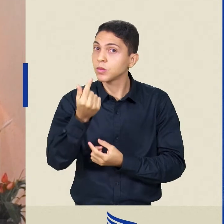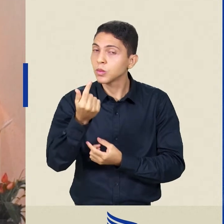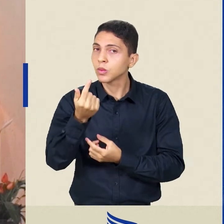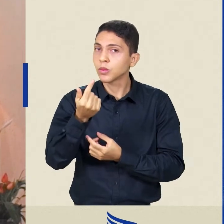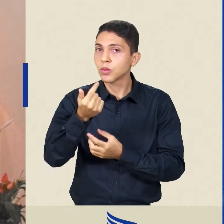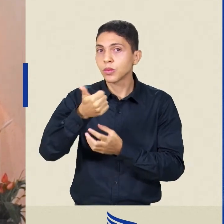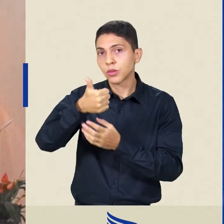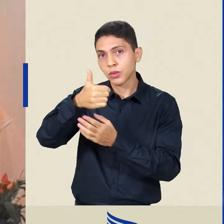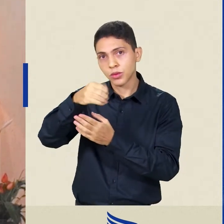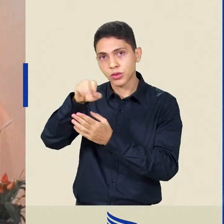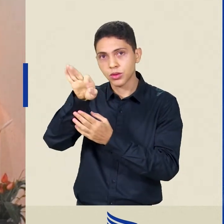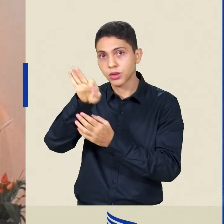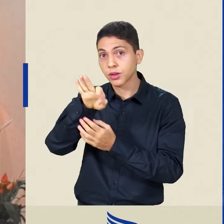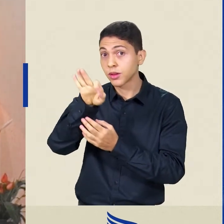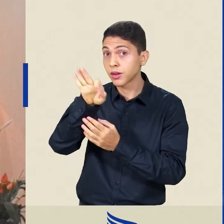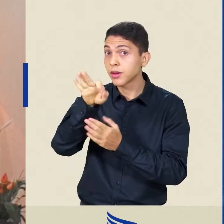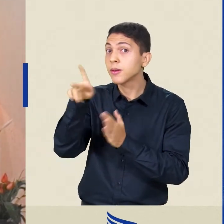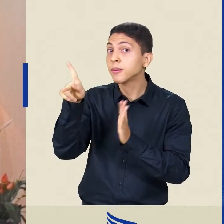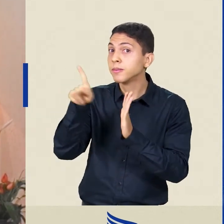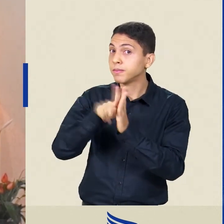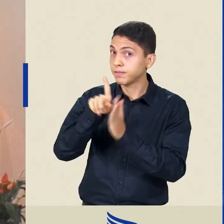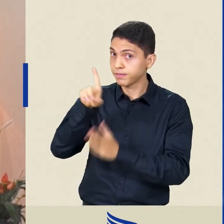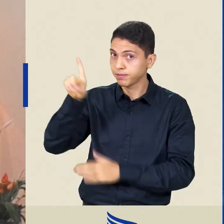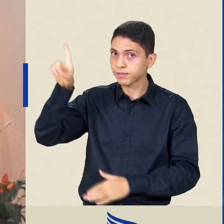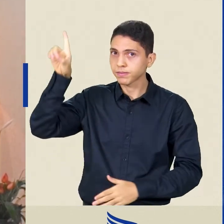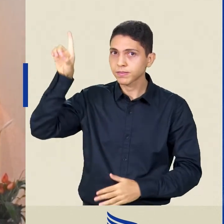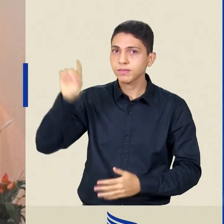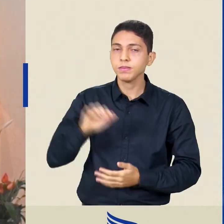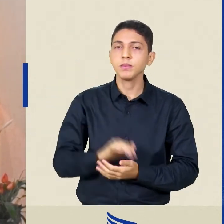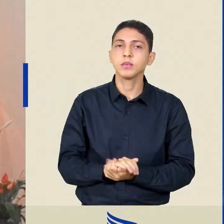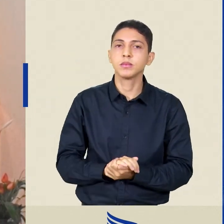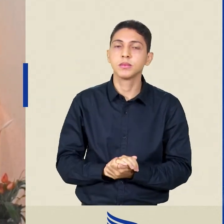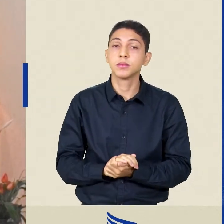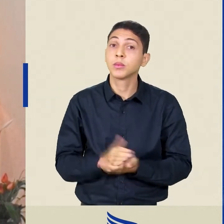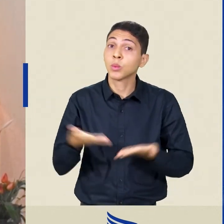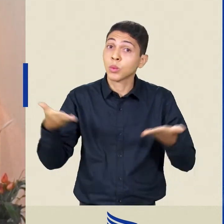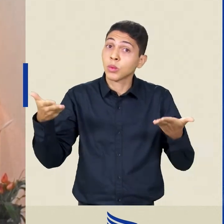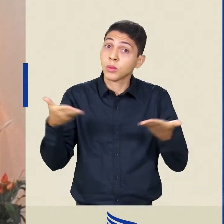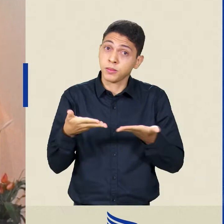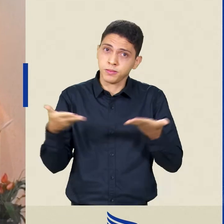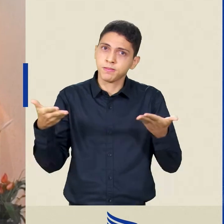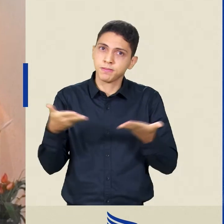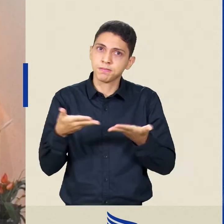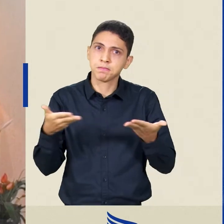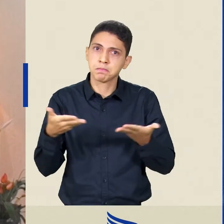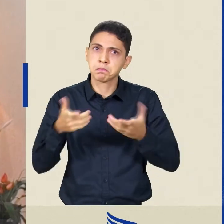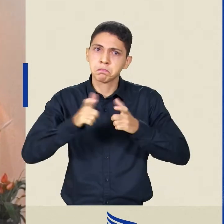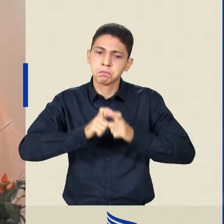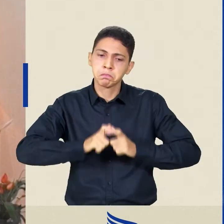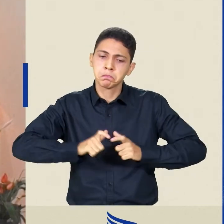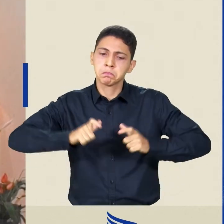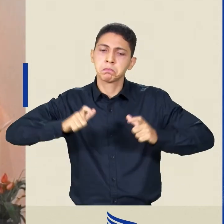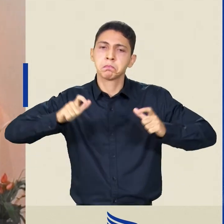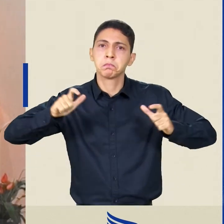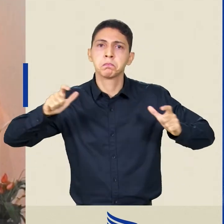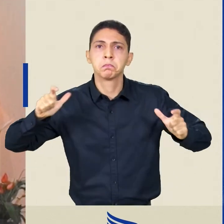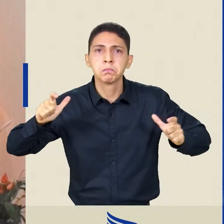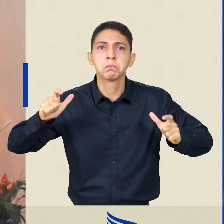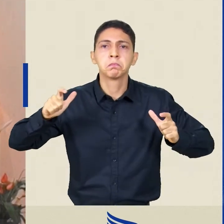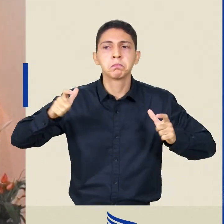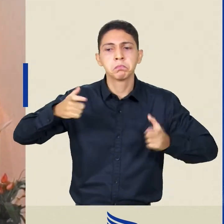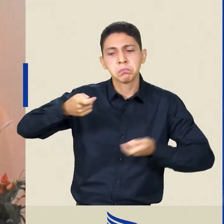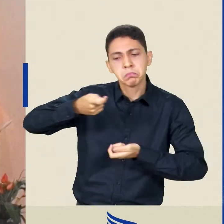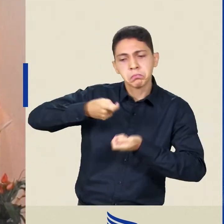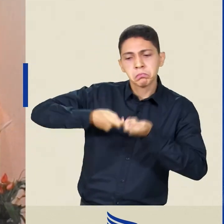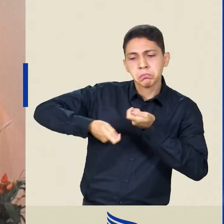do que você ganhou pertence ao Senhor. Hoje em dia, a maioria das operações econômicas são feitas ou